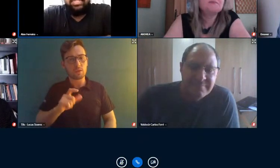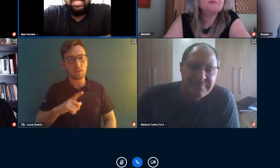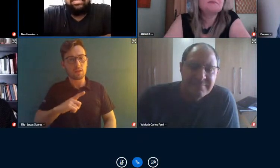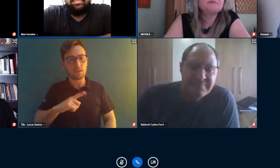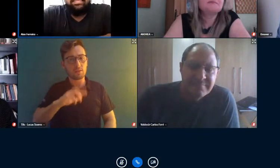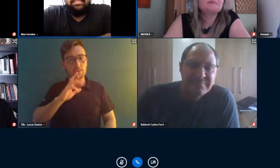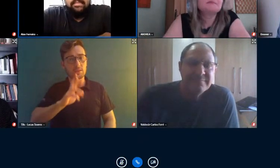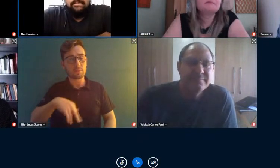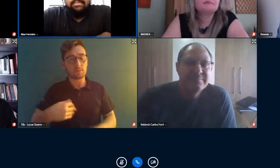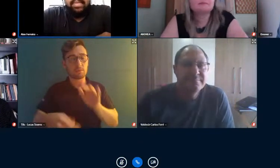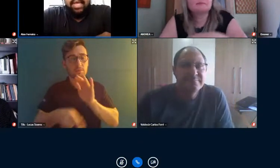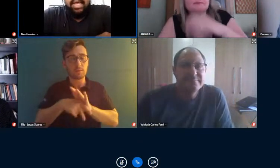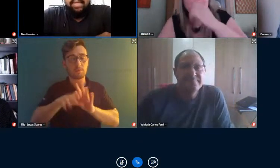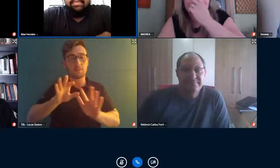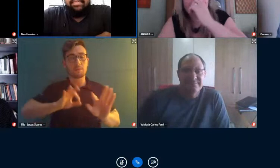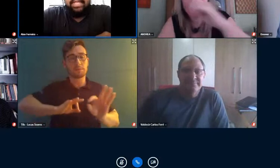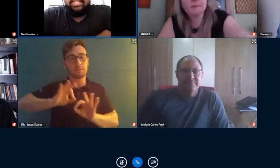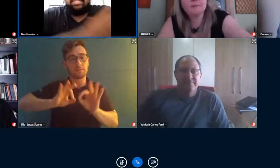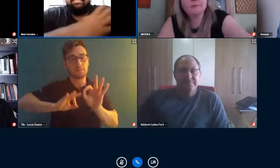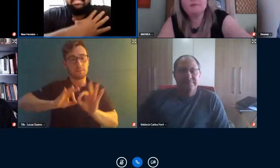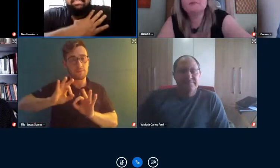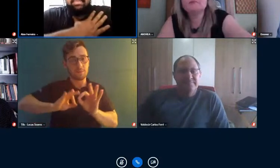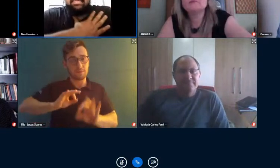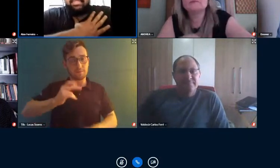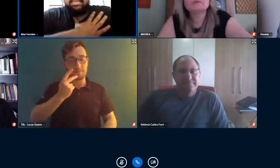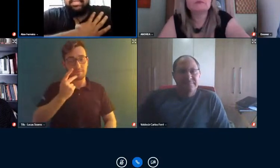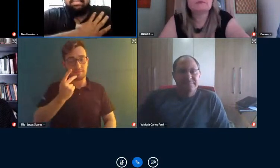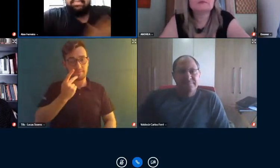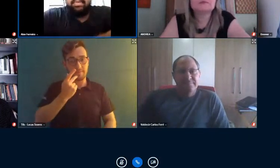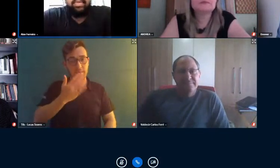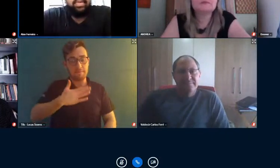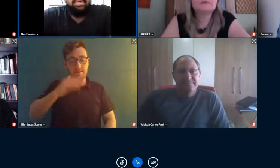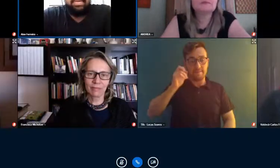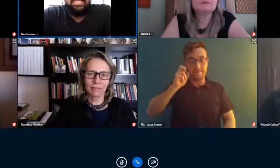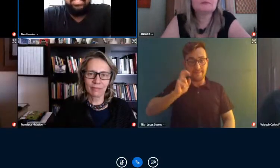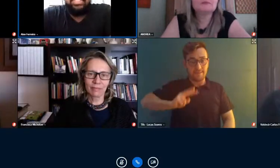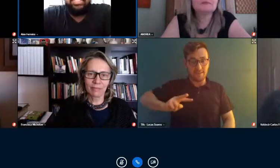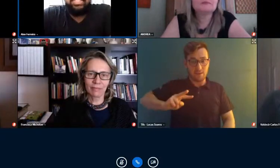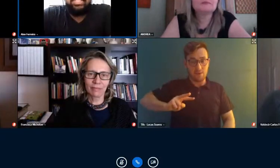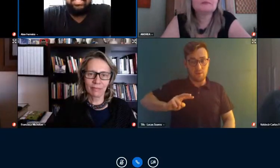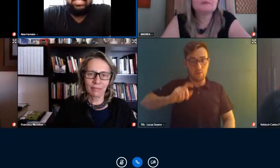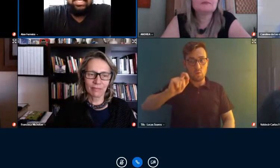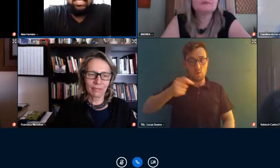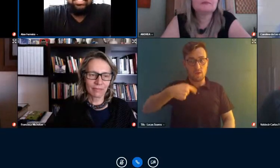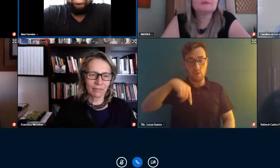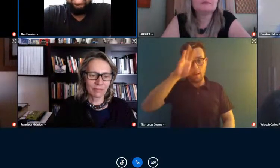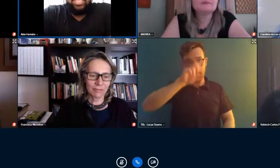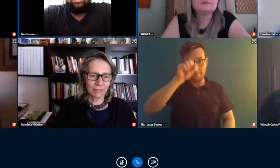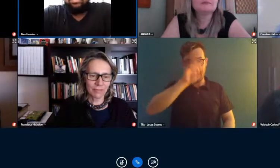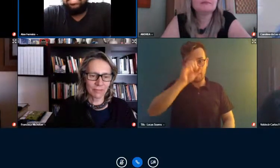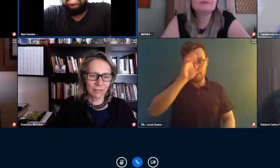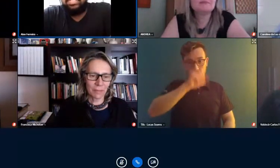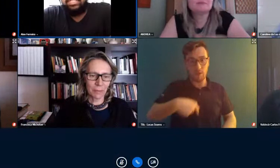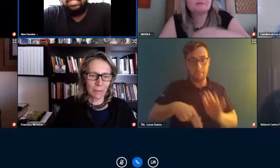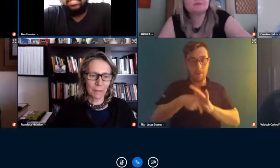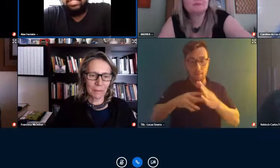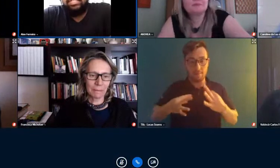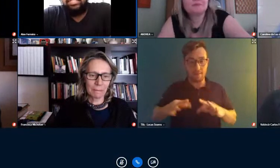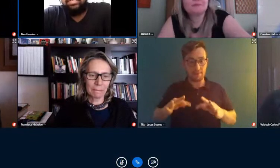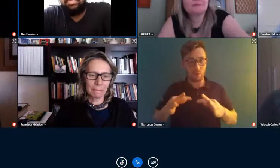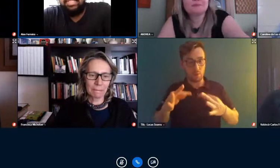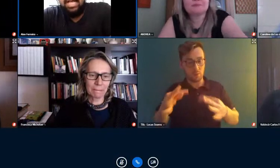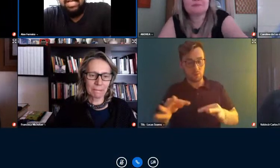do projeto, né, vou falar assim, na minha visão, assim, para mim, o que eu aprendi de tecnologia,